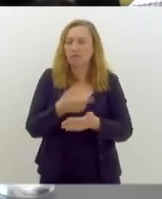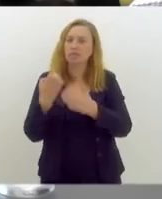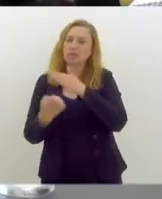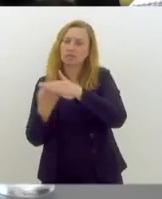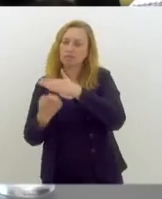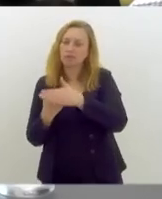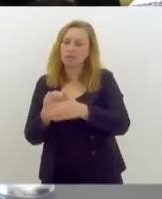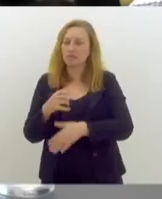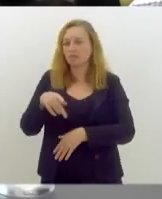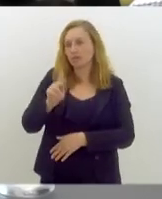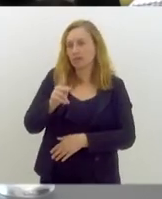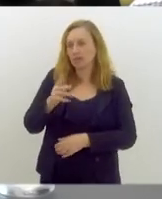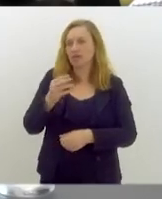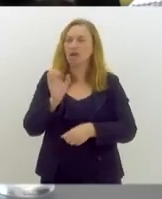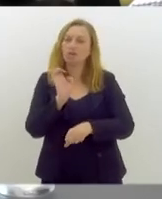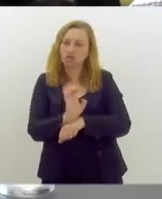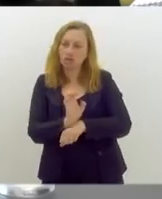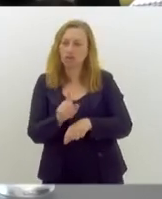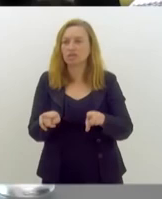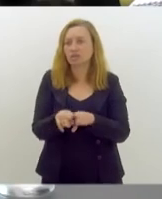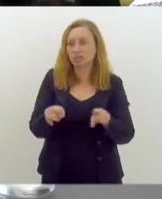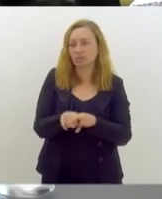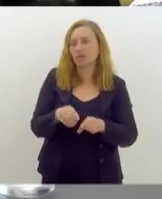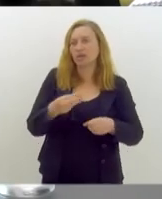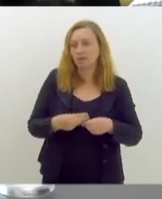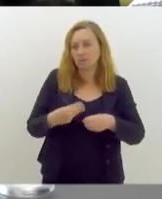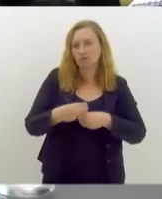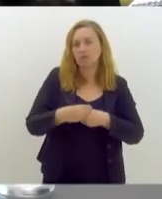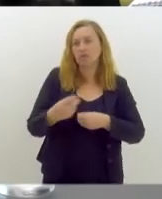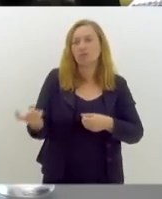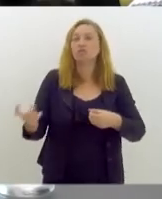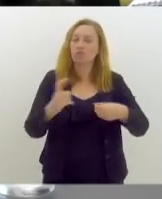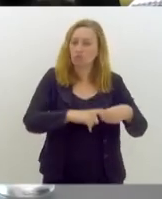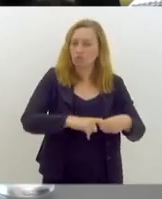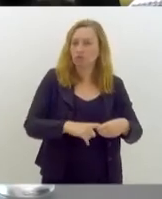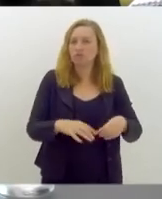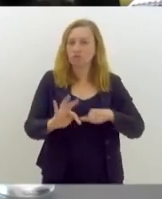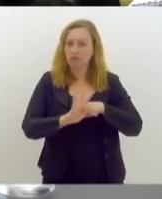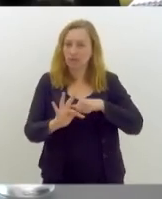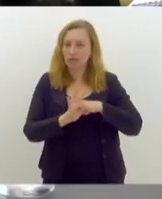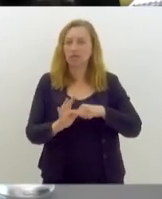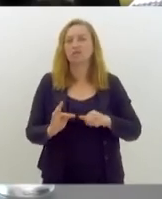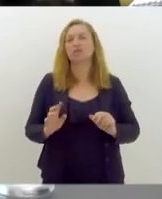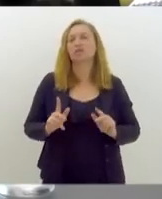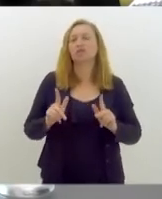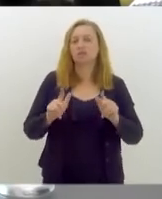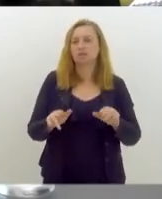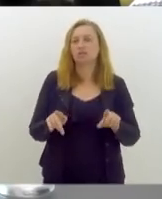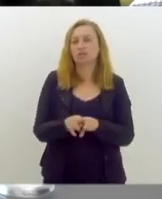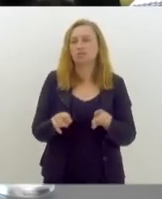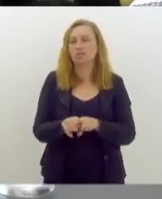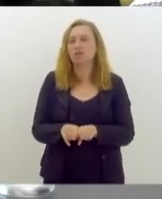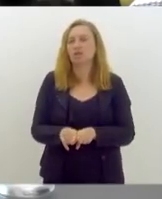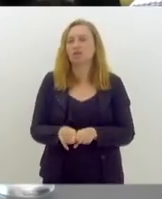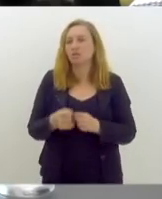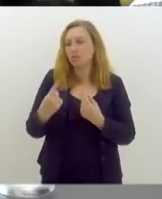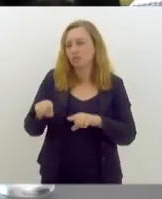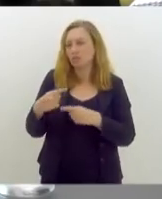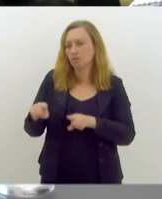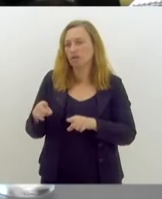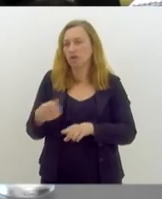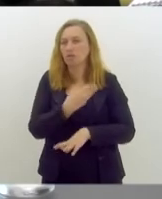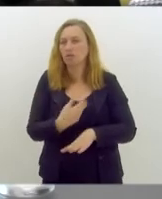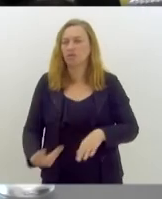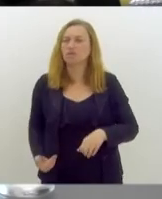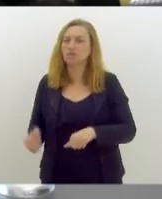ao estado dos Municípios tanto que isso gerou um convênio de cooperação técnica com essa finalidade na mesma linha acho que a gente vai provocar o governo do